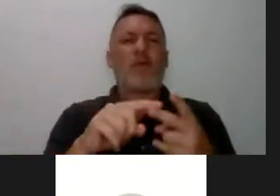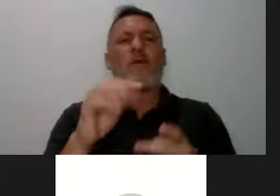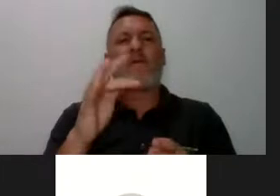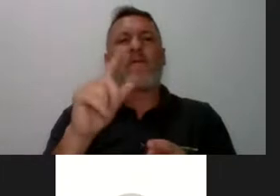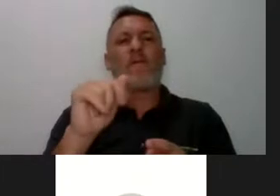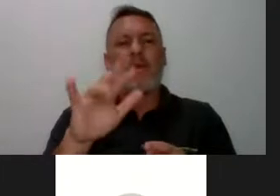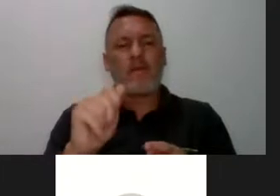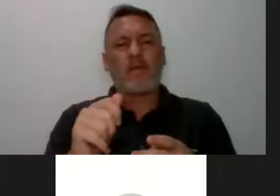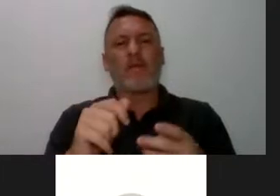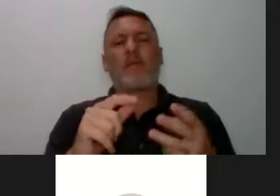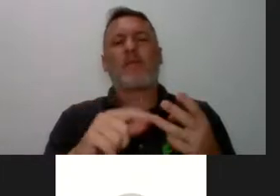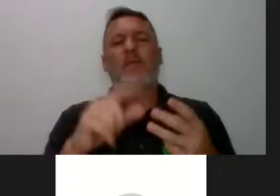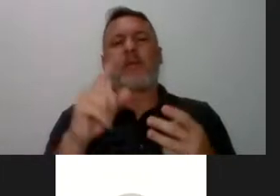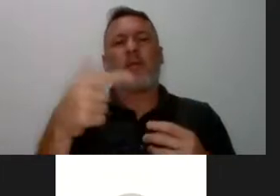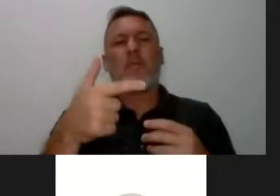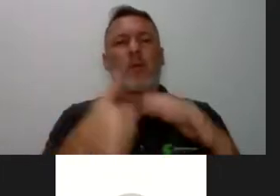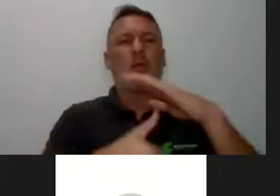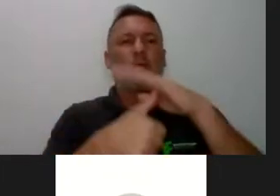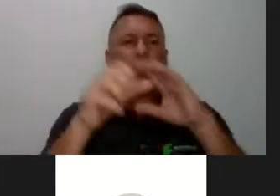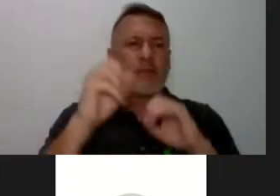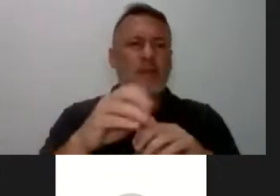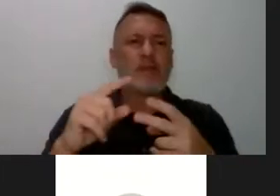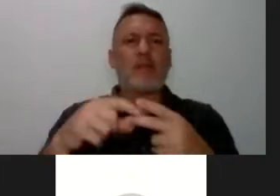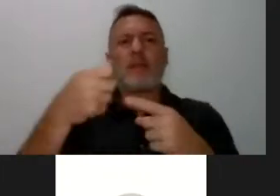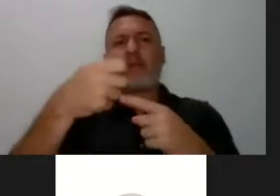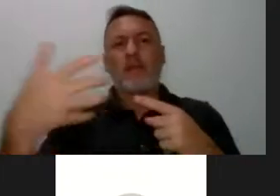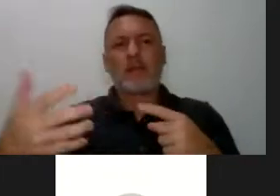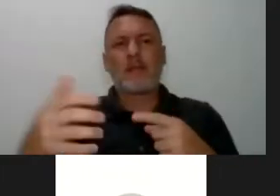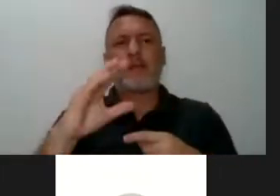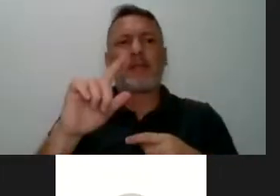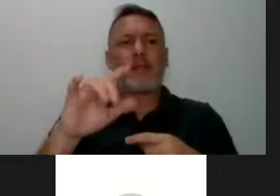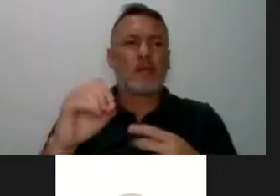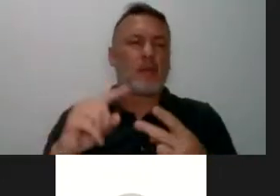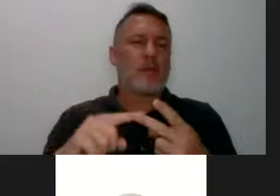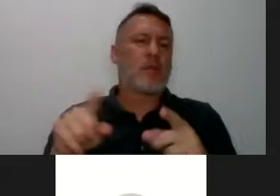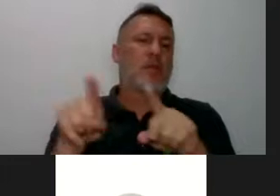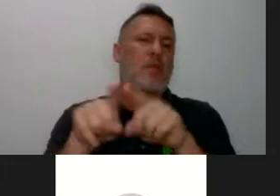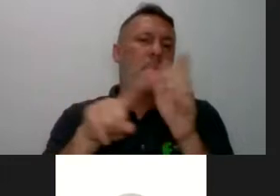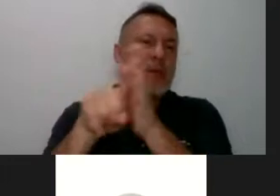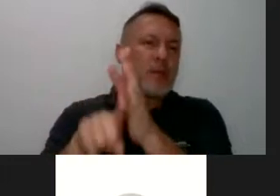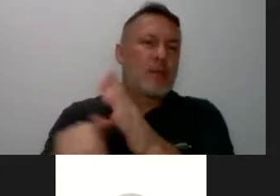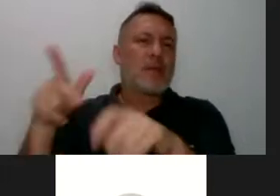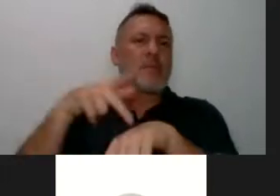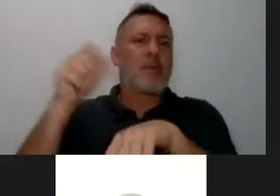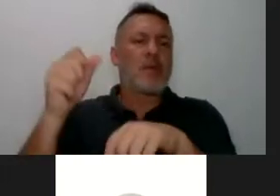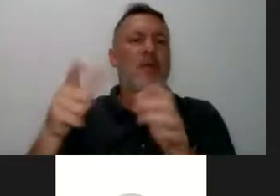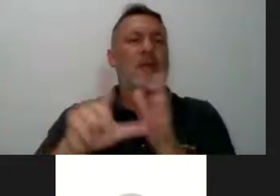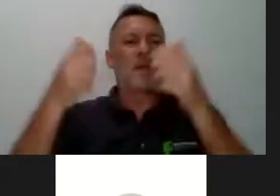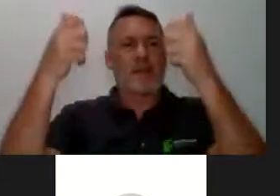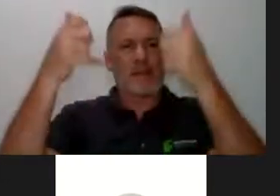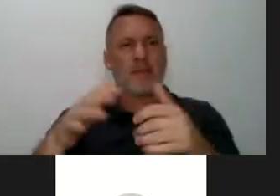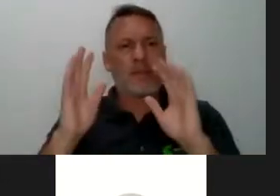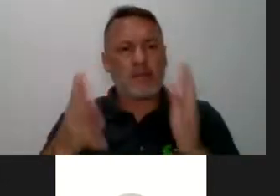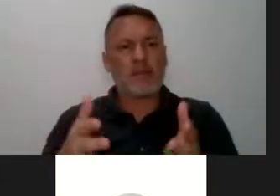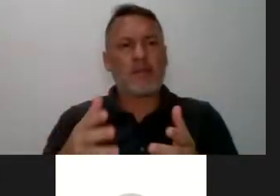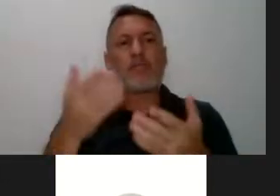da Pró-Reitoria de Ensino, o Célio da Extensão, a Márcia Cristina, da pesquisa da pós-graduação, que eu já disse, a Márcia Moura,